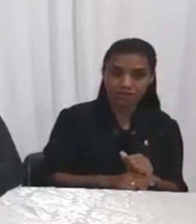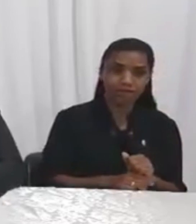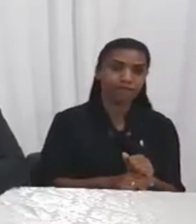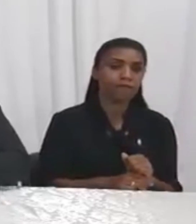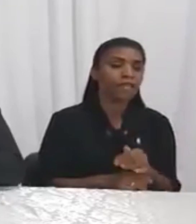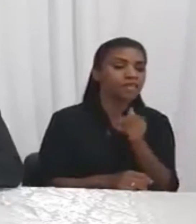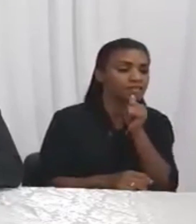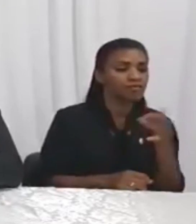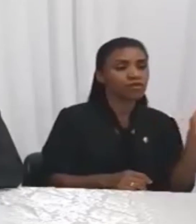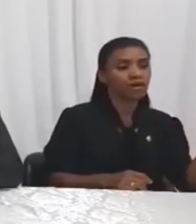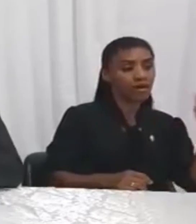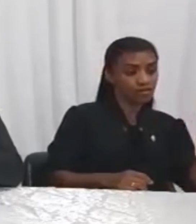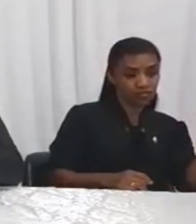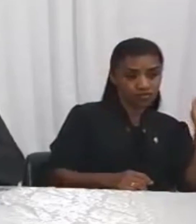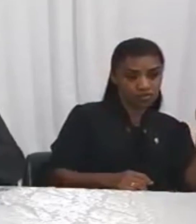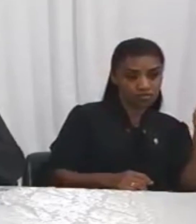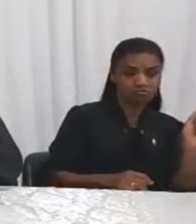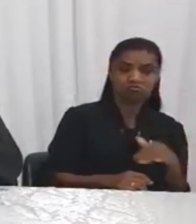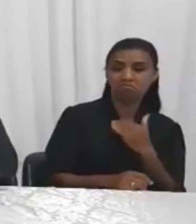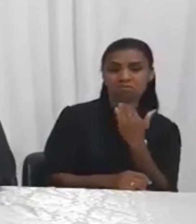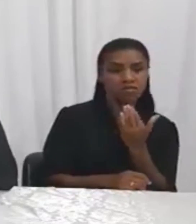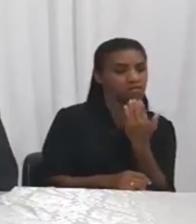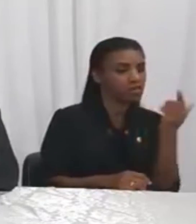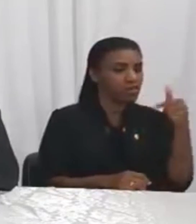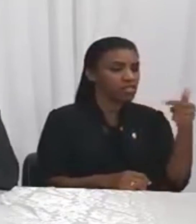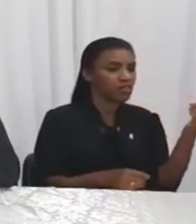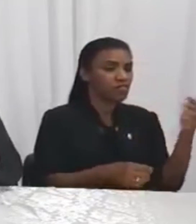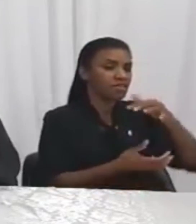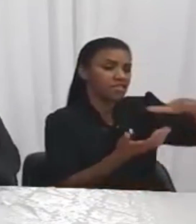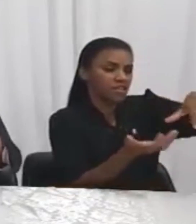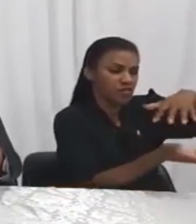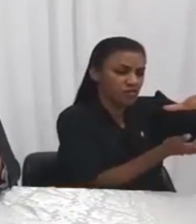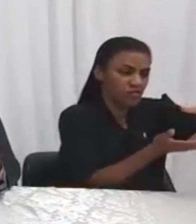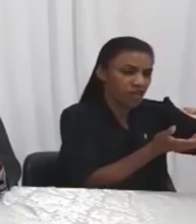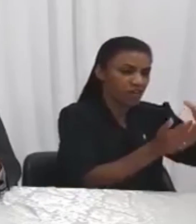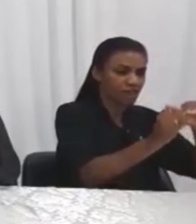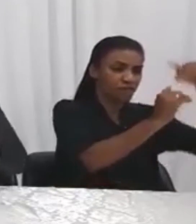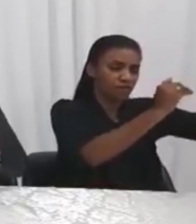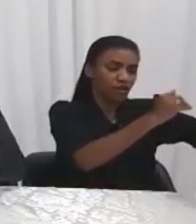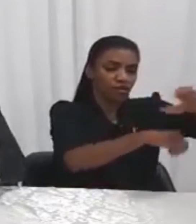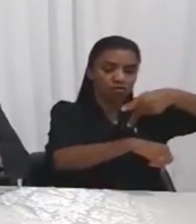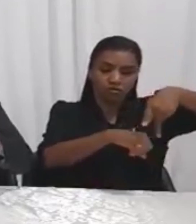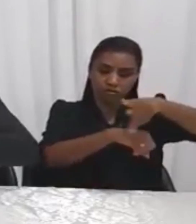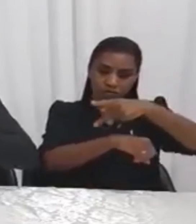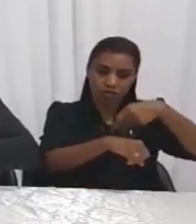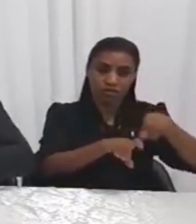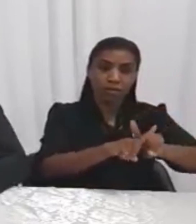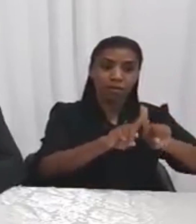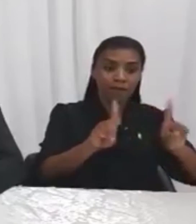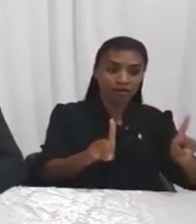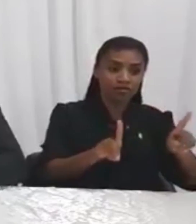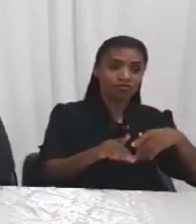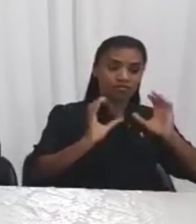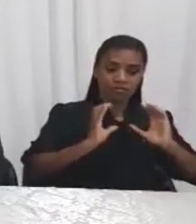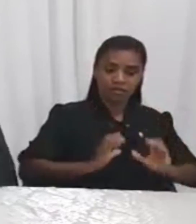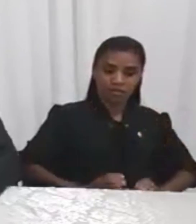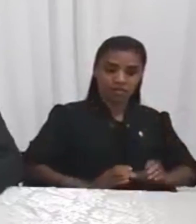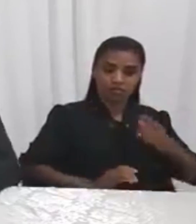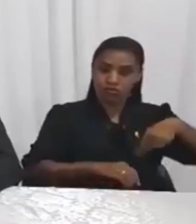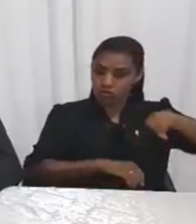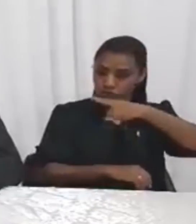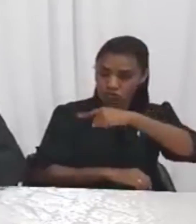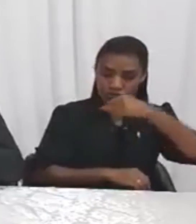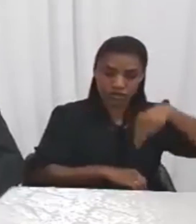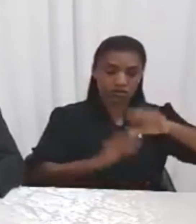da Argentina, ninguém aqui vai se envolver em questões fora do país, mas eu como cidadão, todos aqui